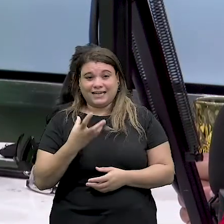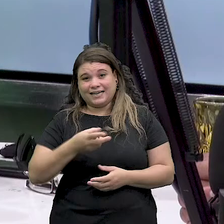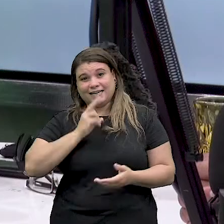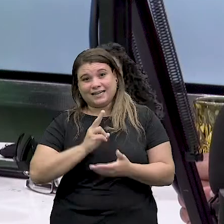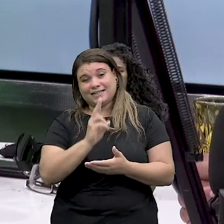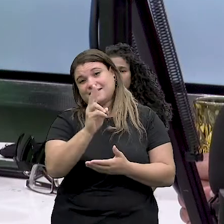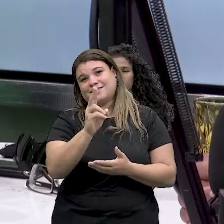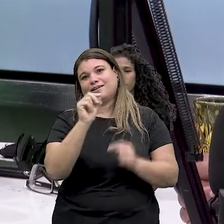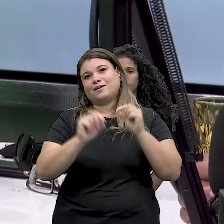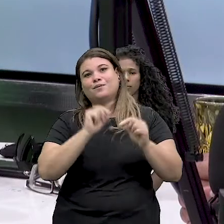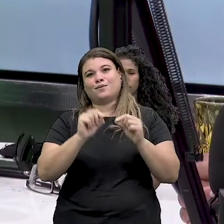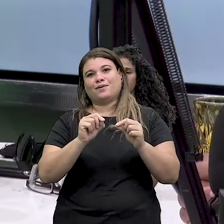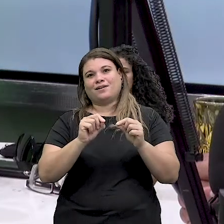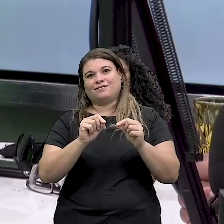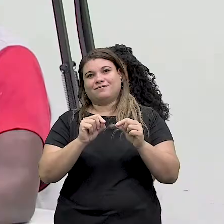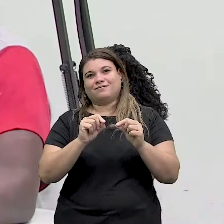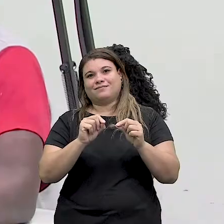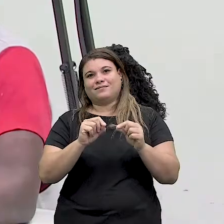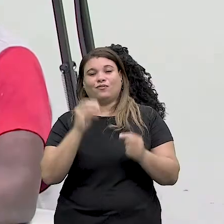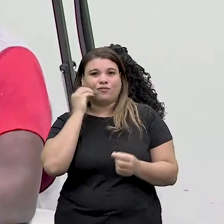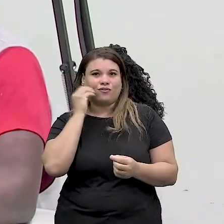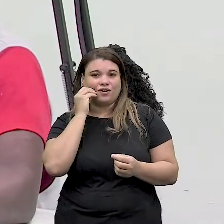inferno, né? Você ia para o inferno. Nós temos